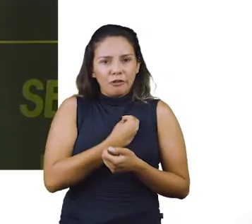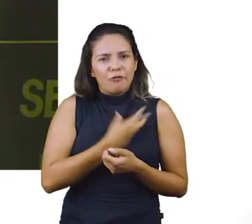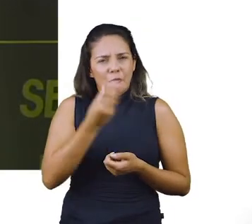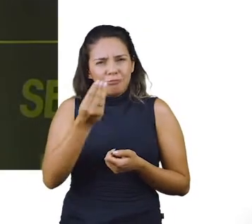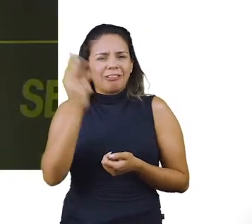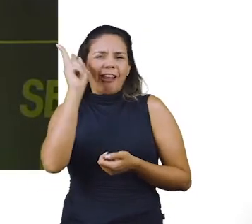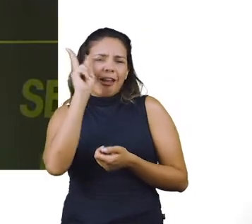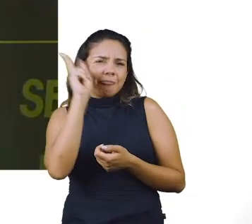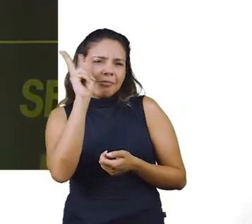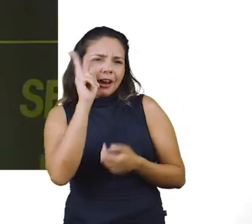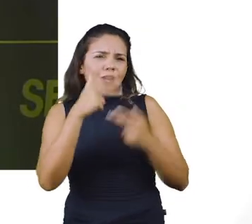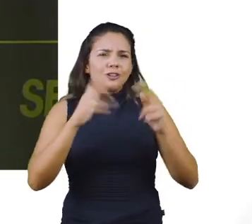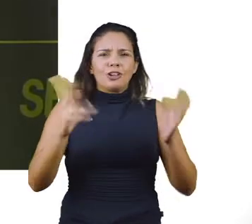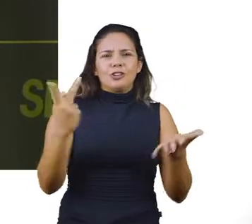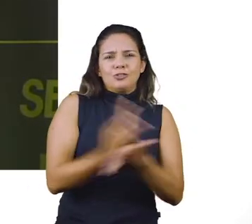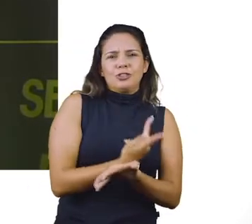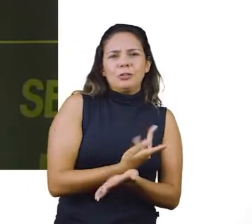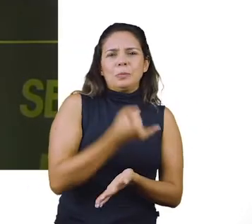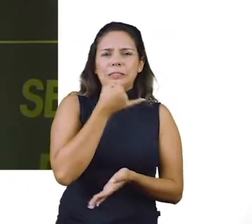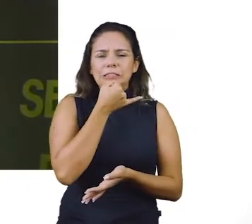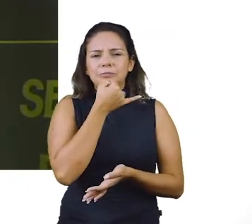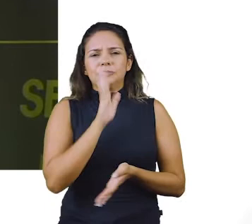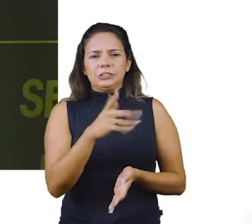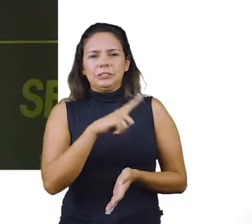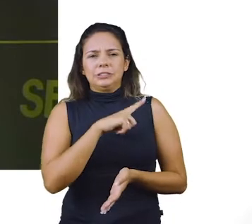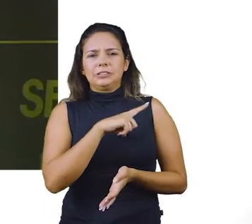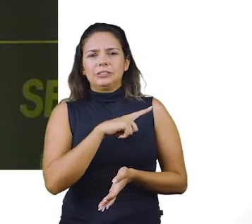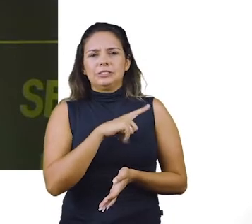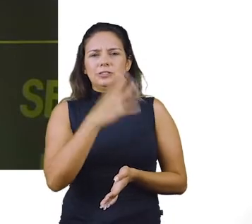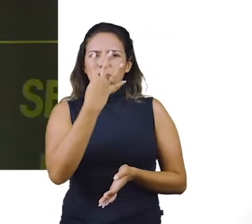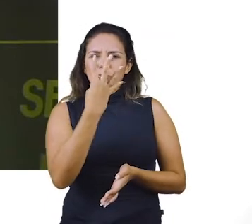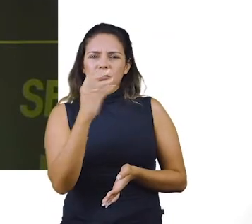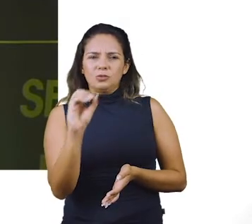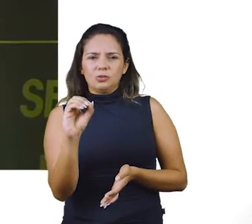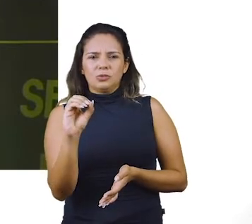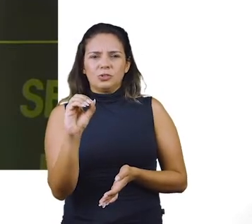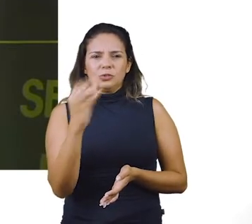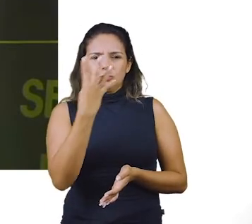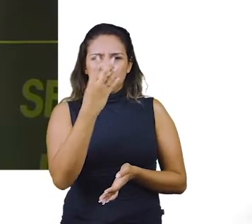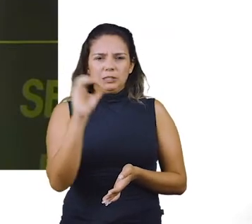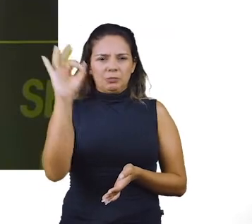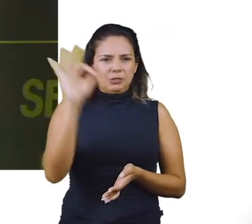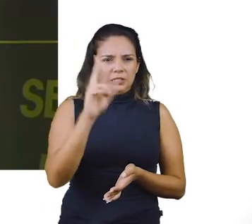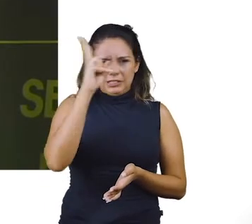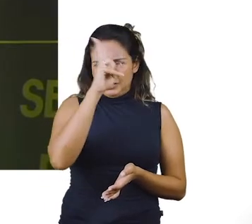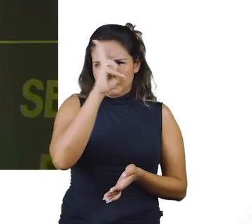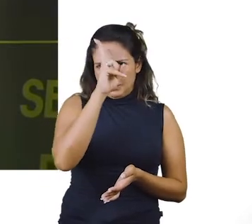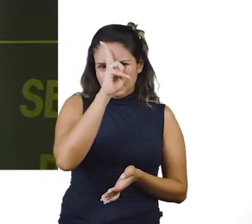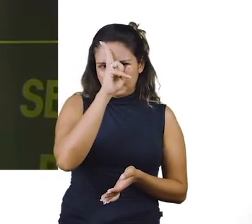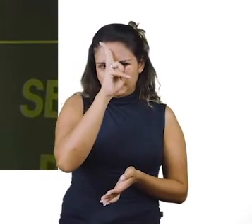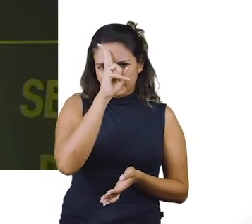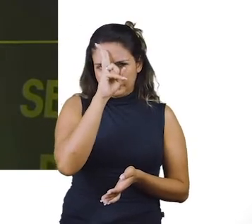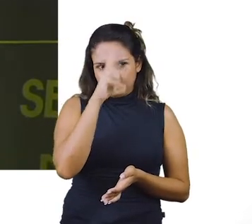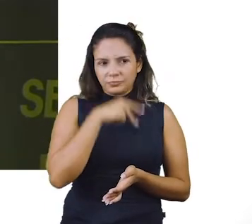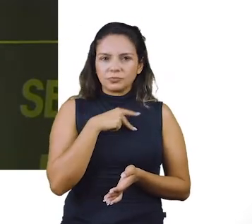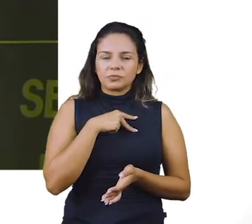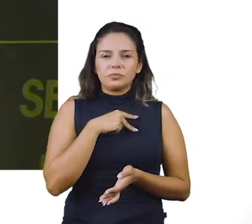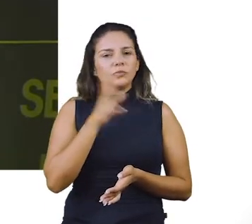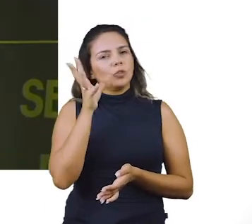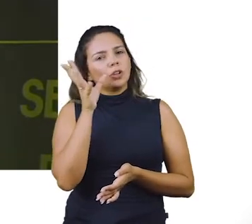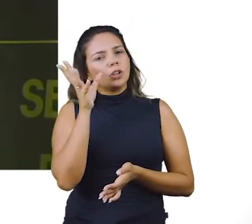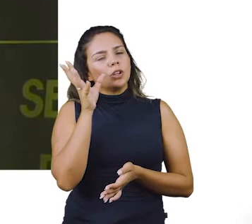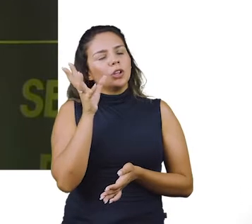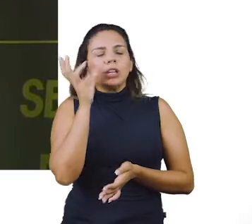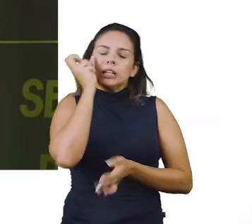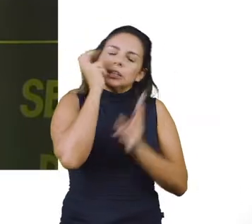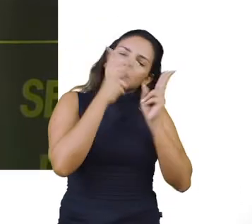muitas lembranças, né? Vamos supor, talvez eu já tenha 40% de lembranças, né? Quando eu me deito, quando eu viajo,